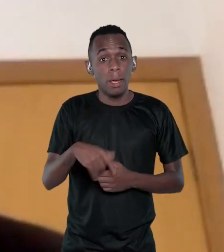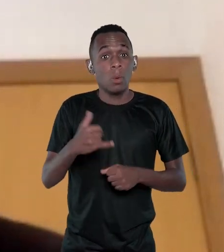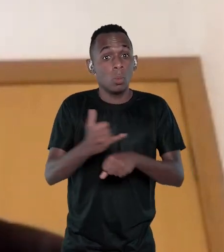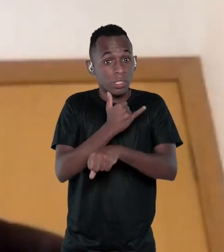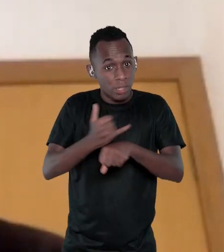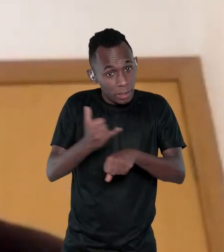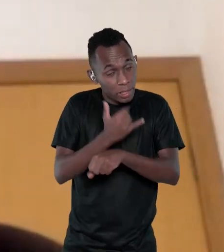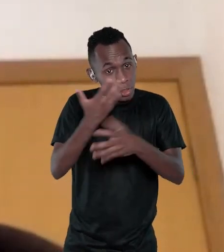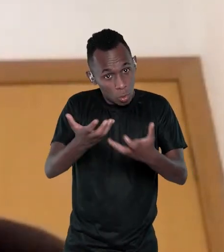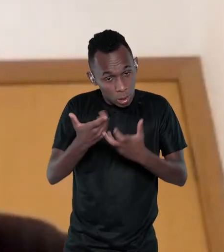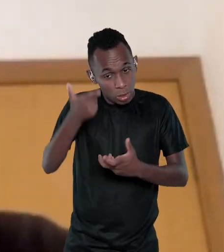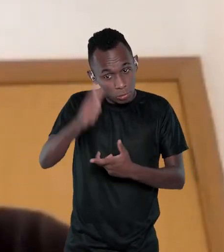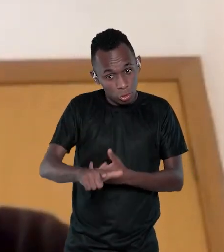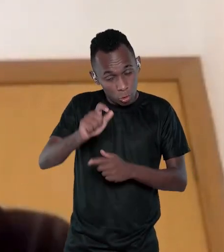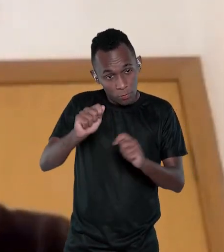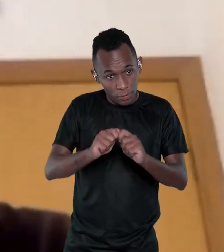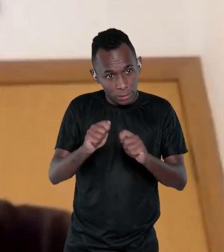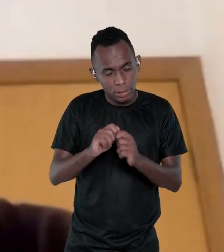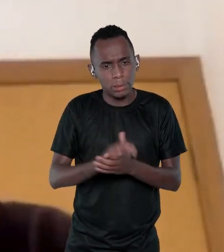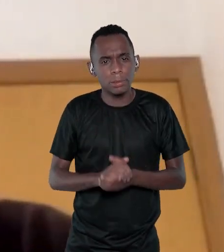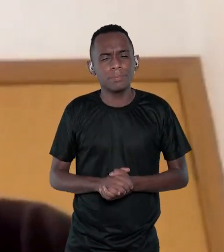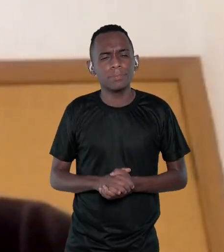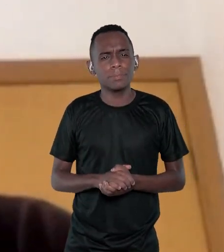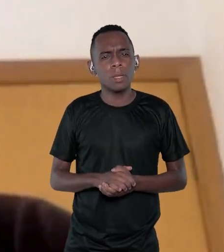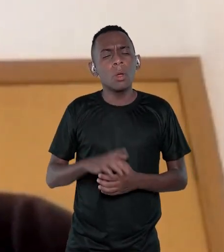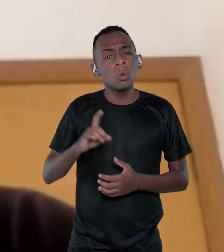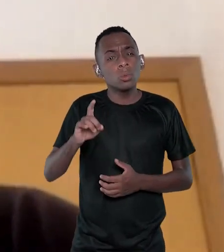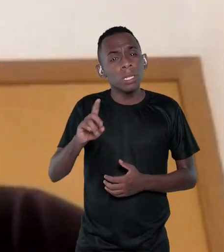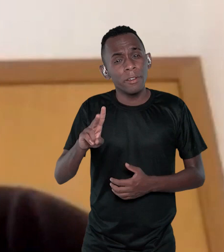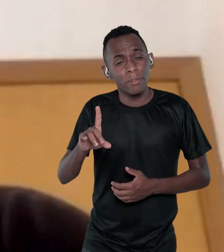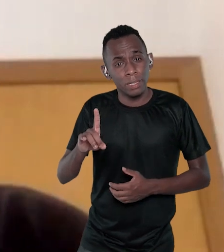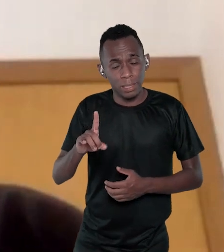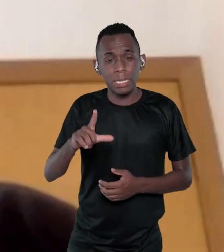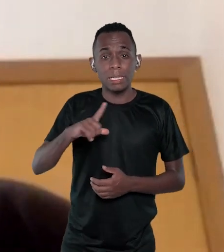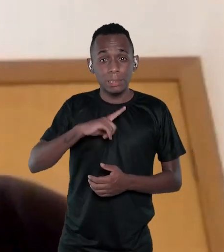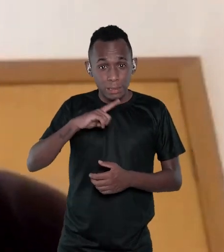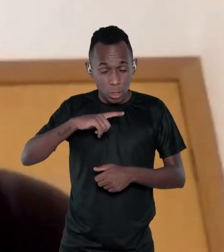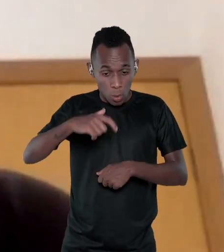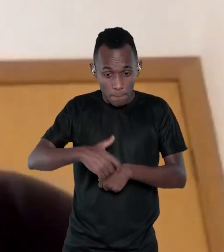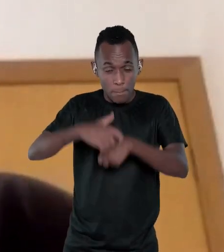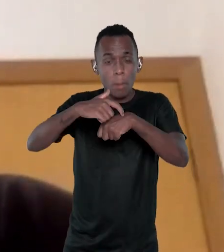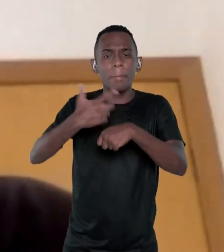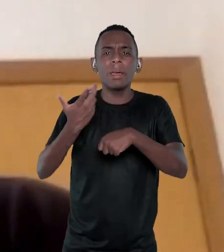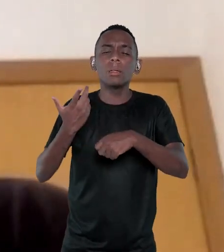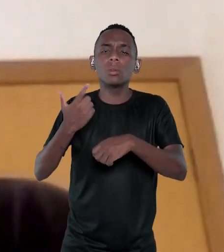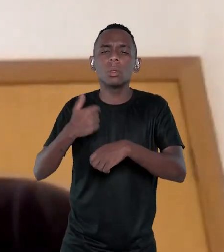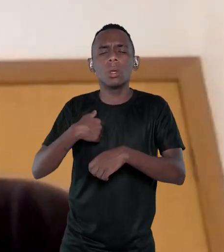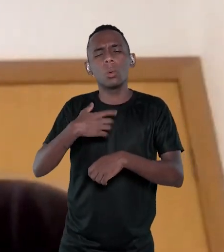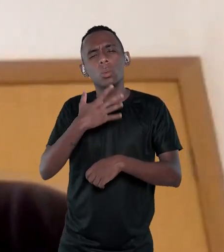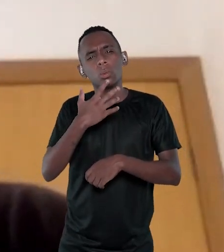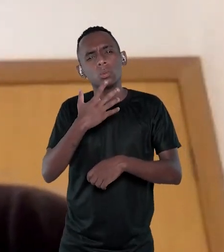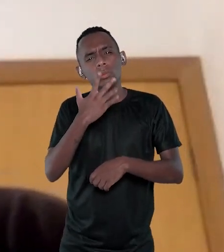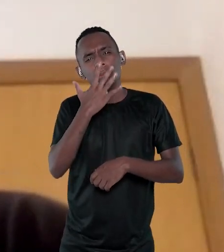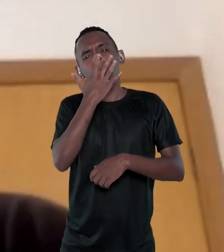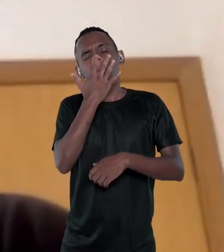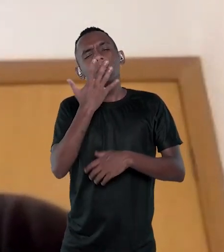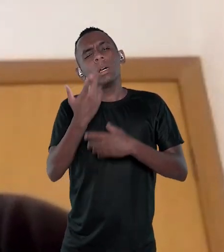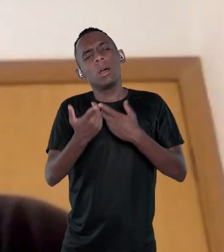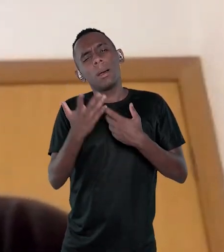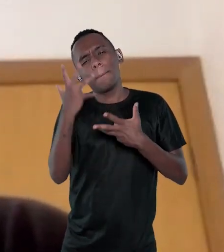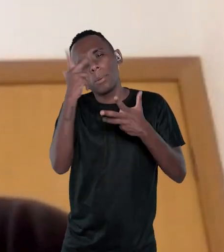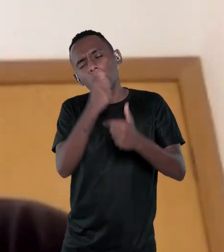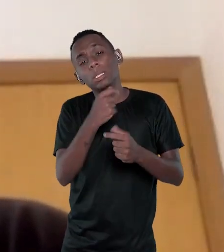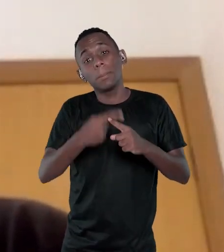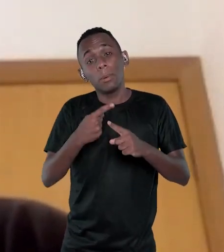falo poesia e assim vai. É uma coisa que eu quero repetir bastante. Aqui no DVD tem um